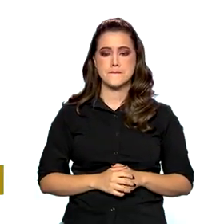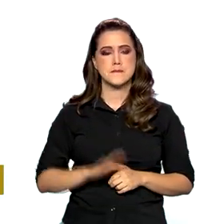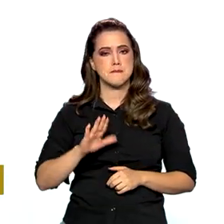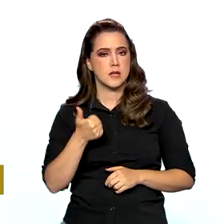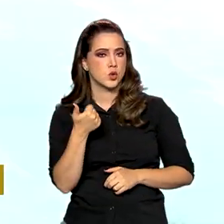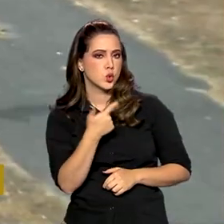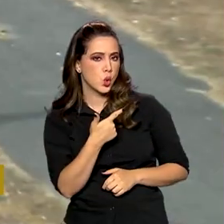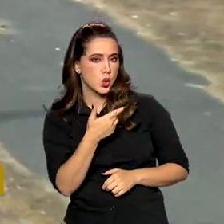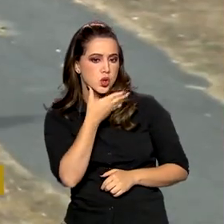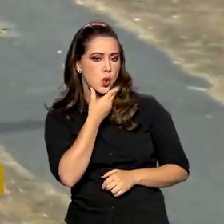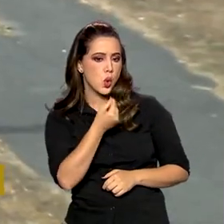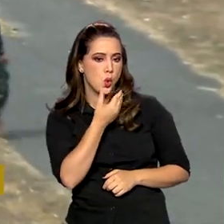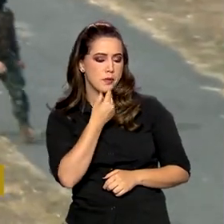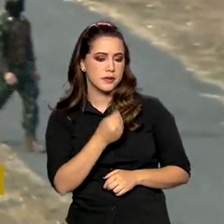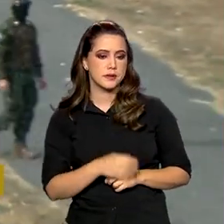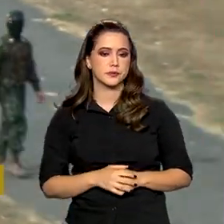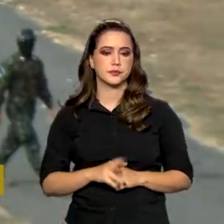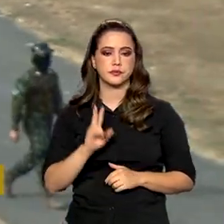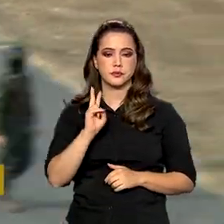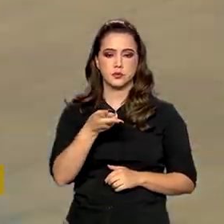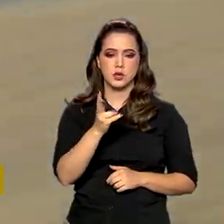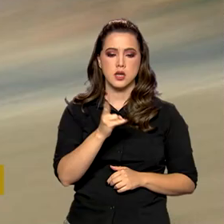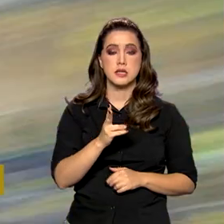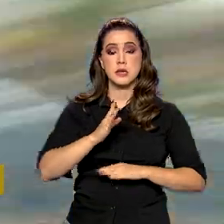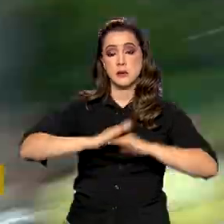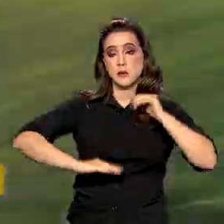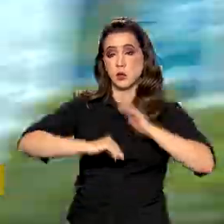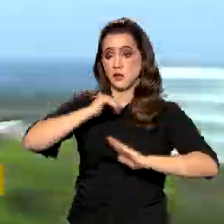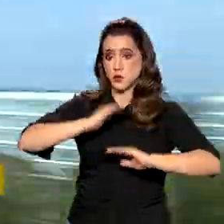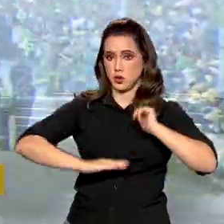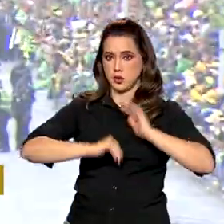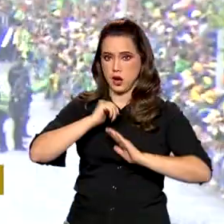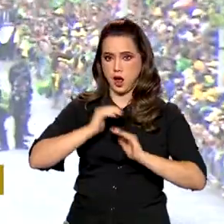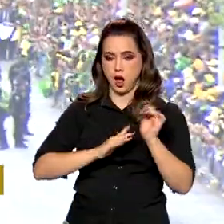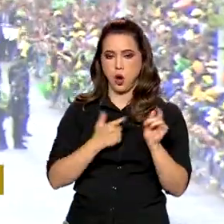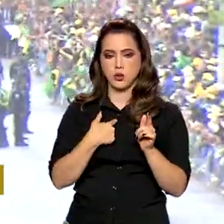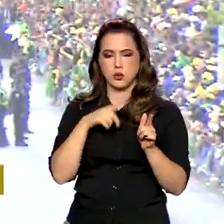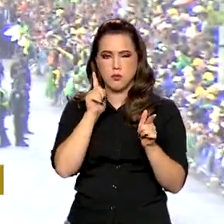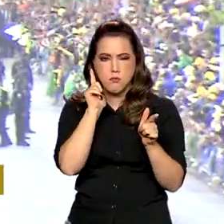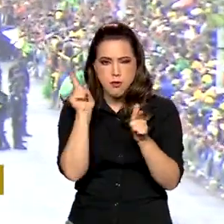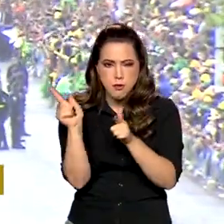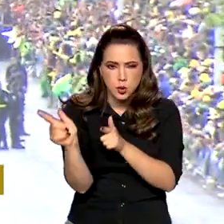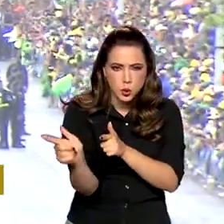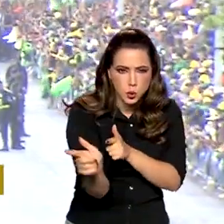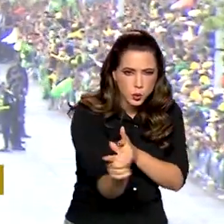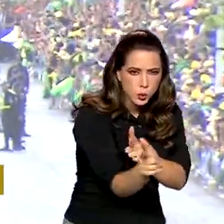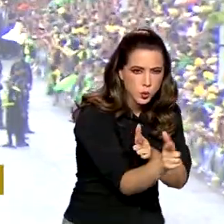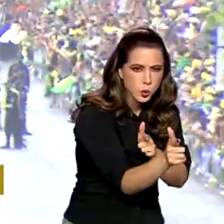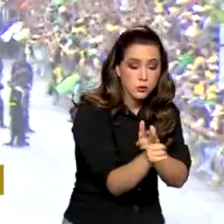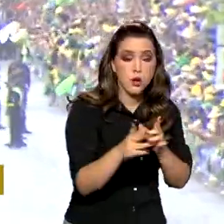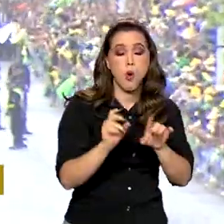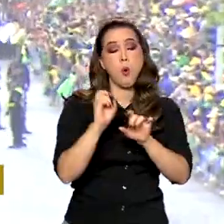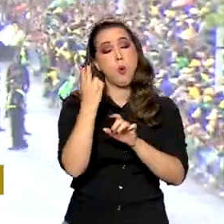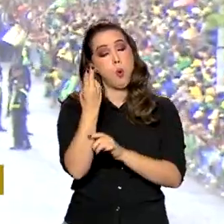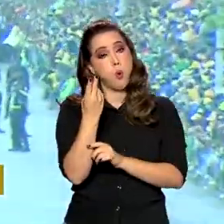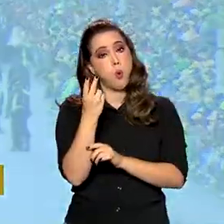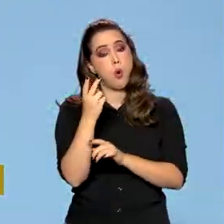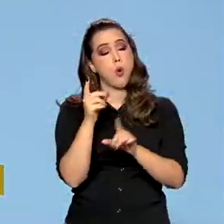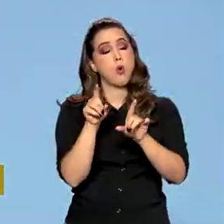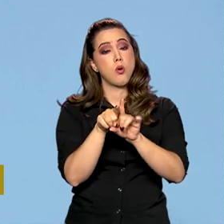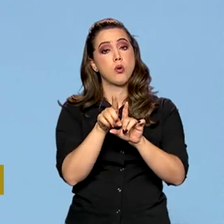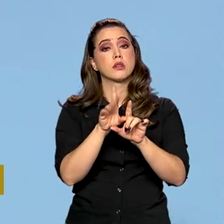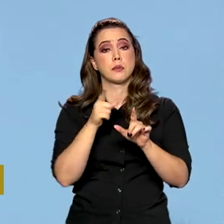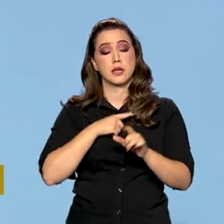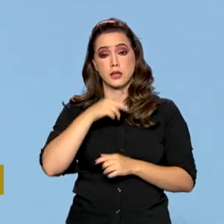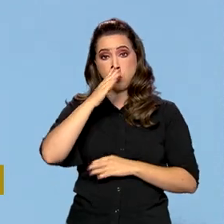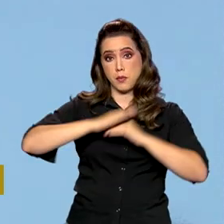12 homens, tem sempre um especialista, um sniper, um especialista em explosivos e destruições, nós